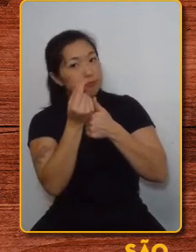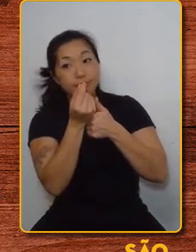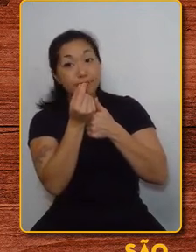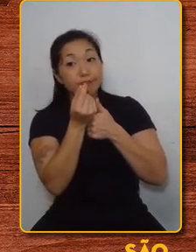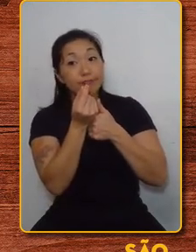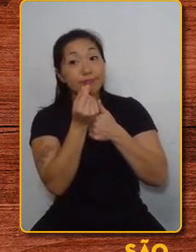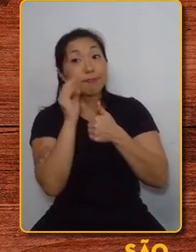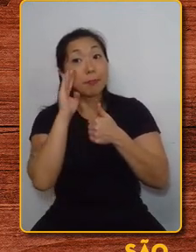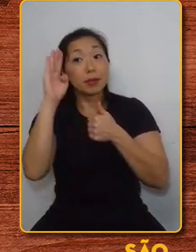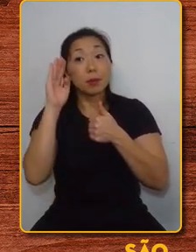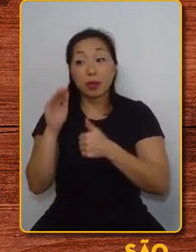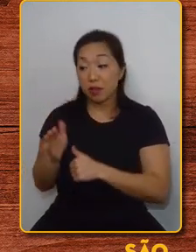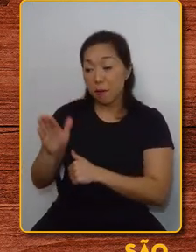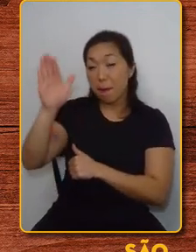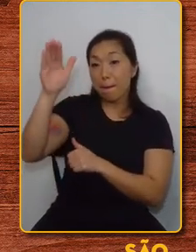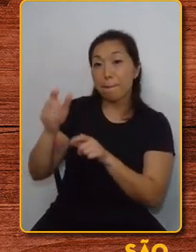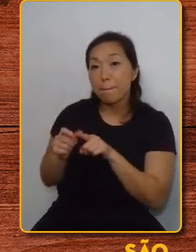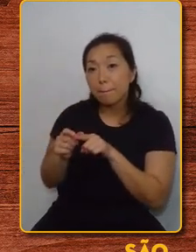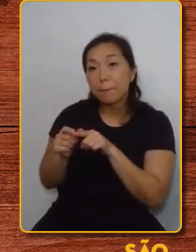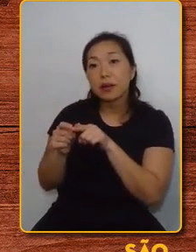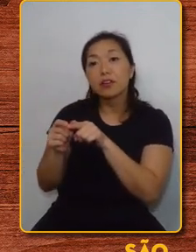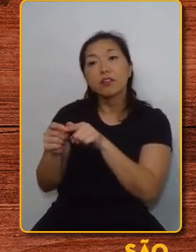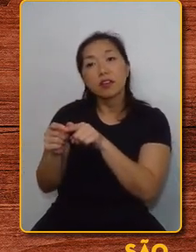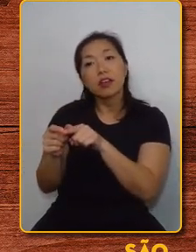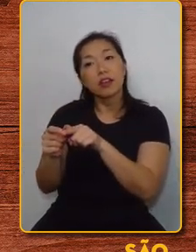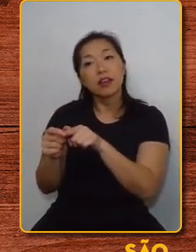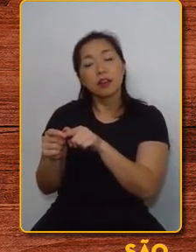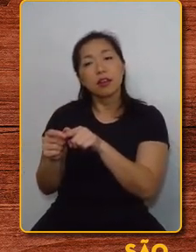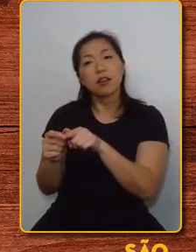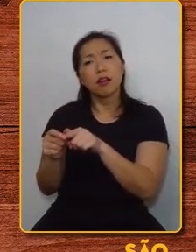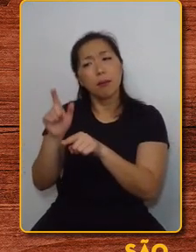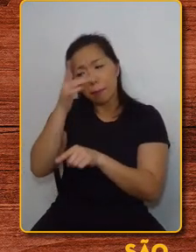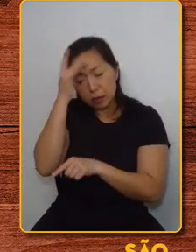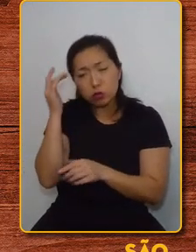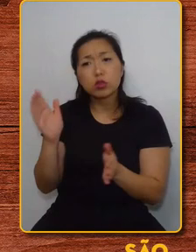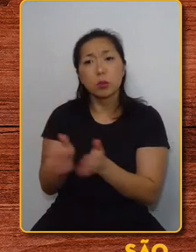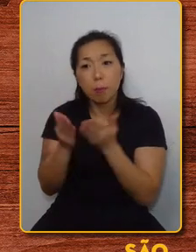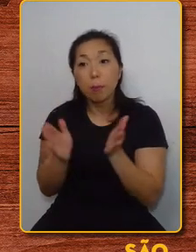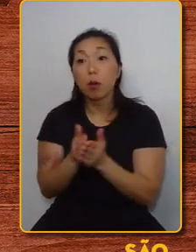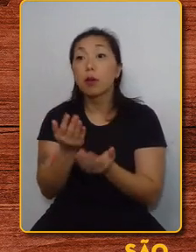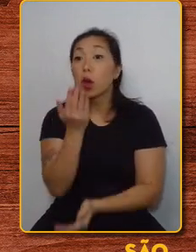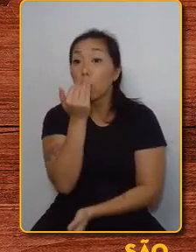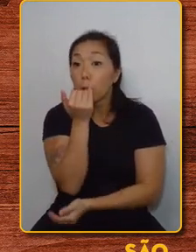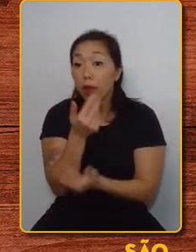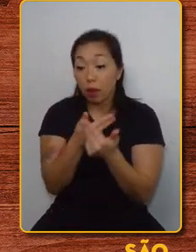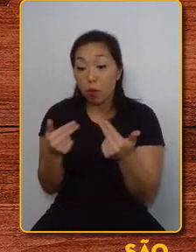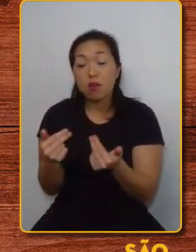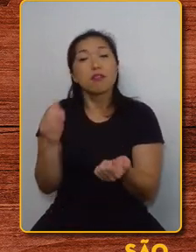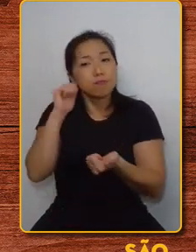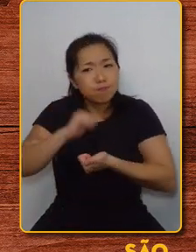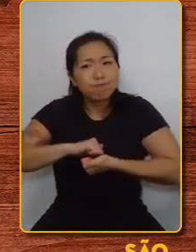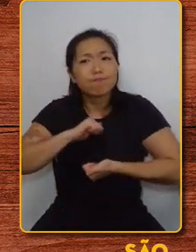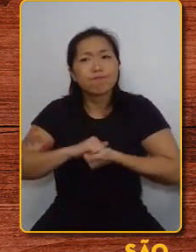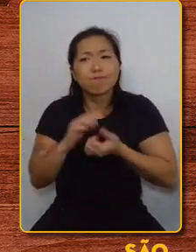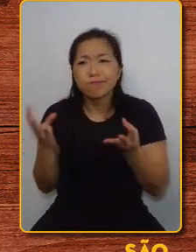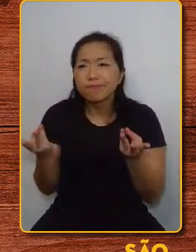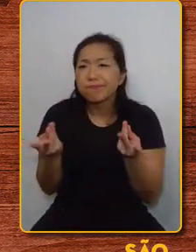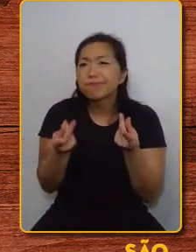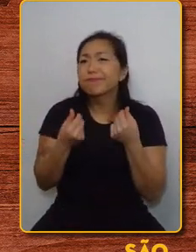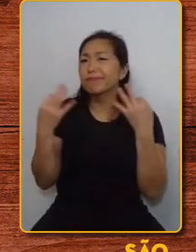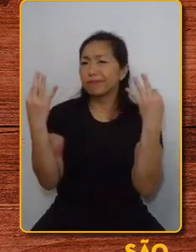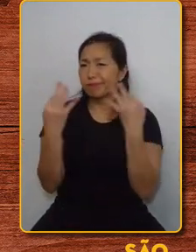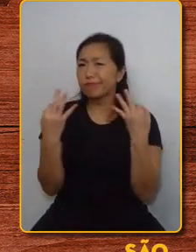da favela, comer alimento de boa qualidade, oriunda das áreas de reforma agrária do plano. Isso sim seria a